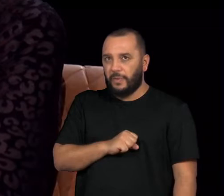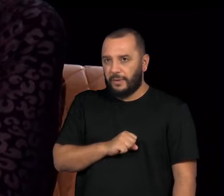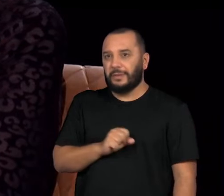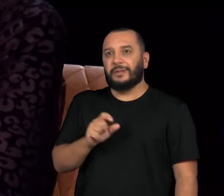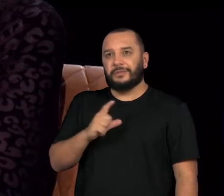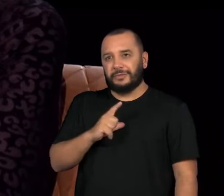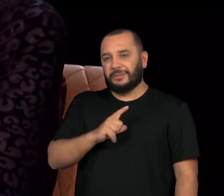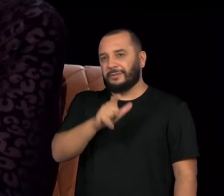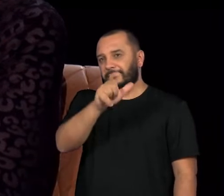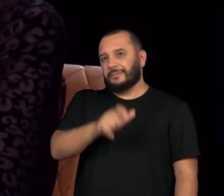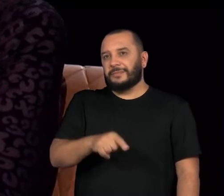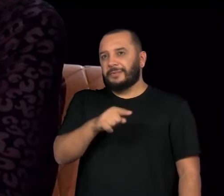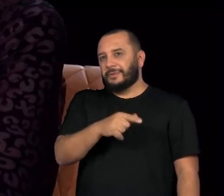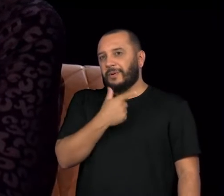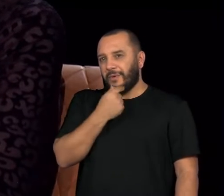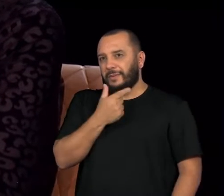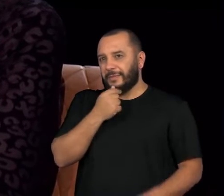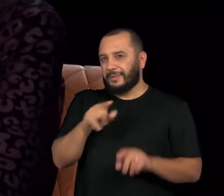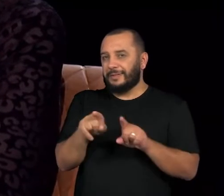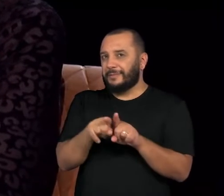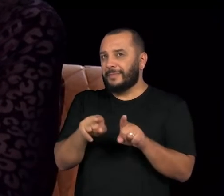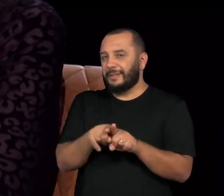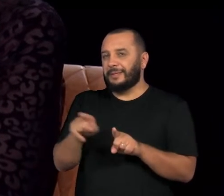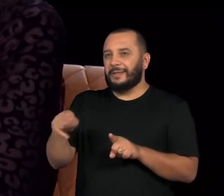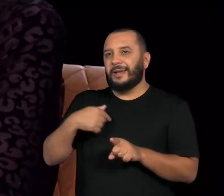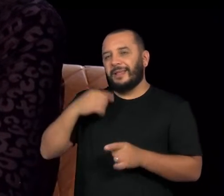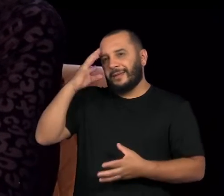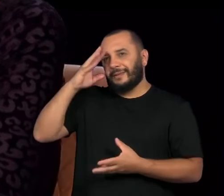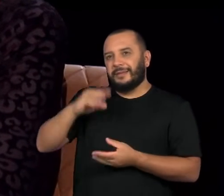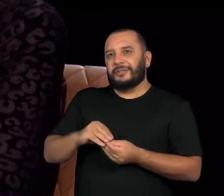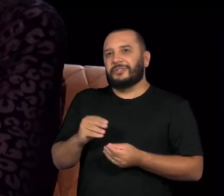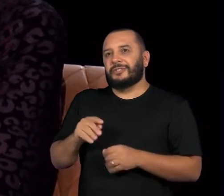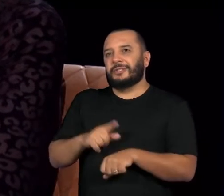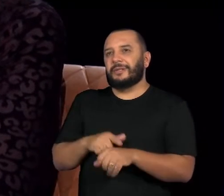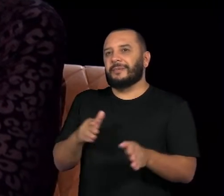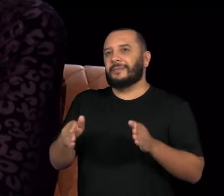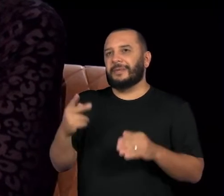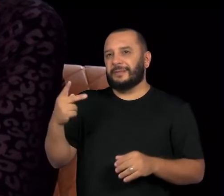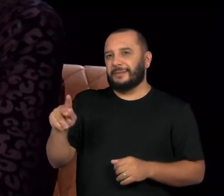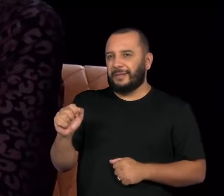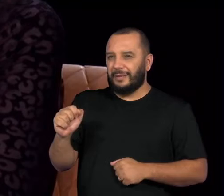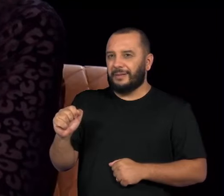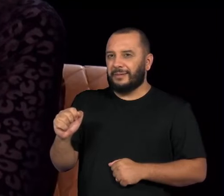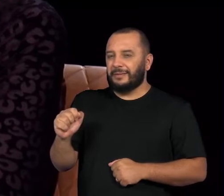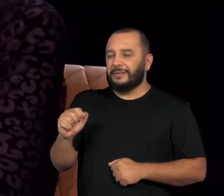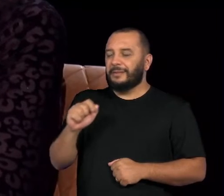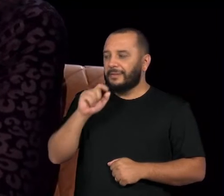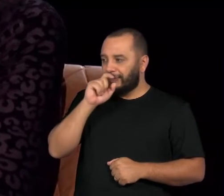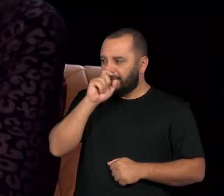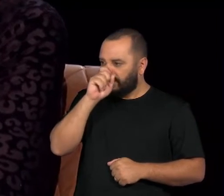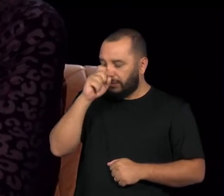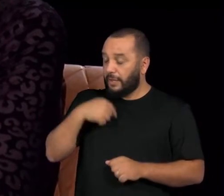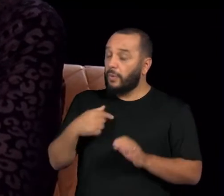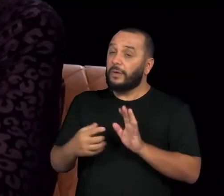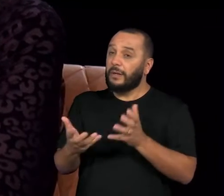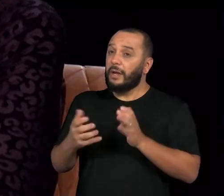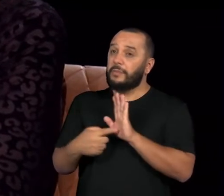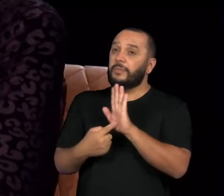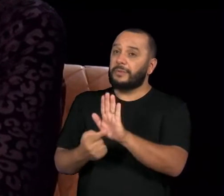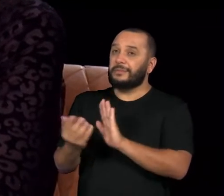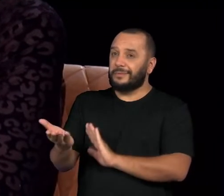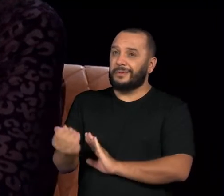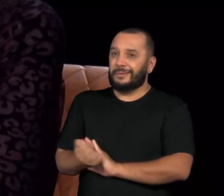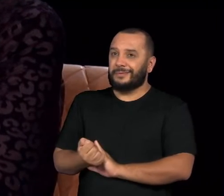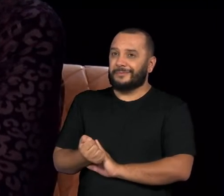também. E como ela entendia aquele momento. Então, procurei passar essa dimensão de